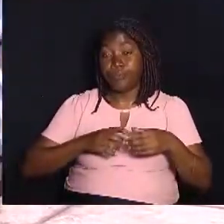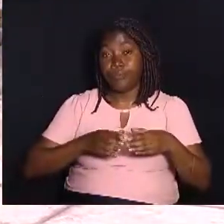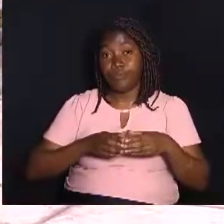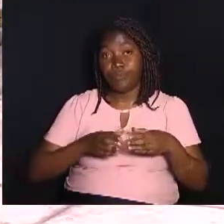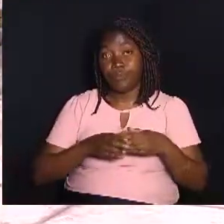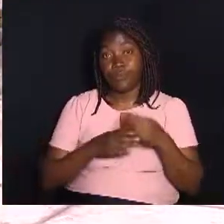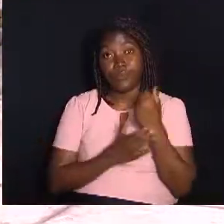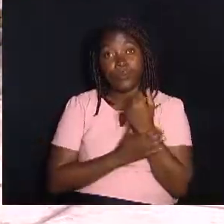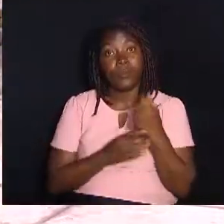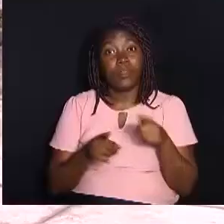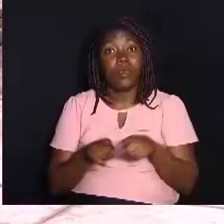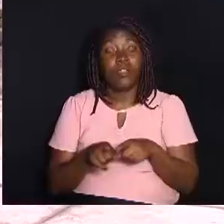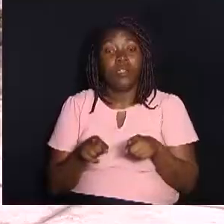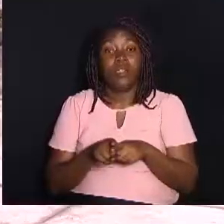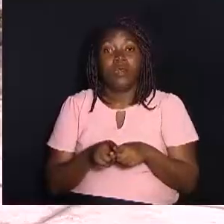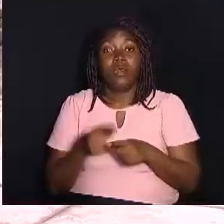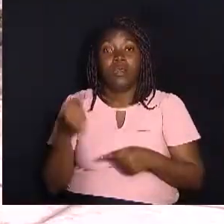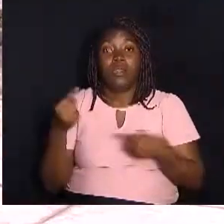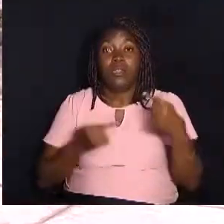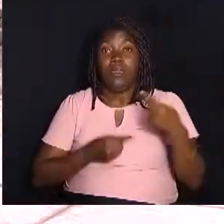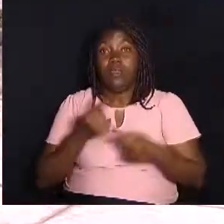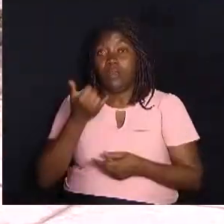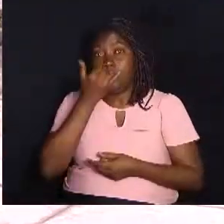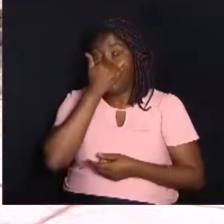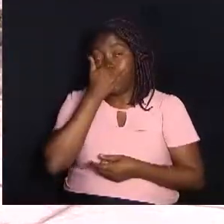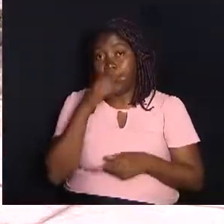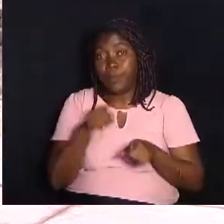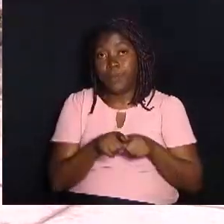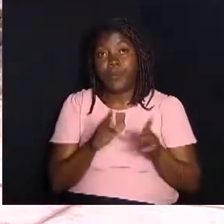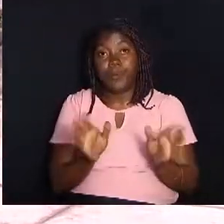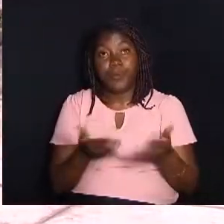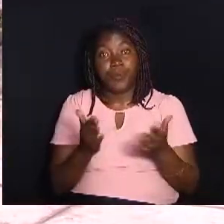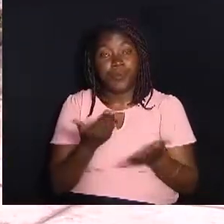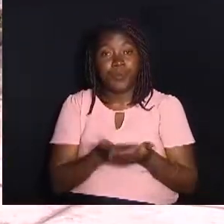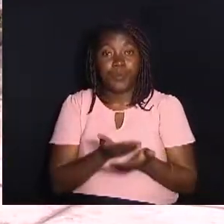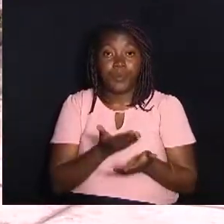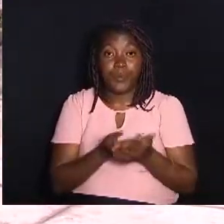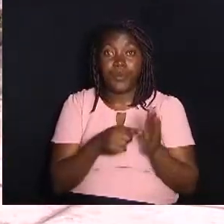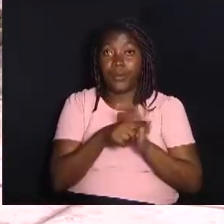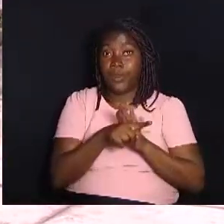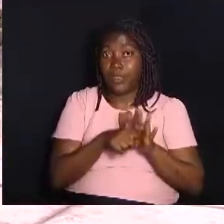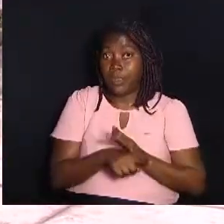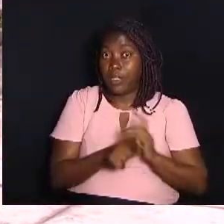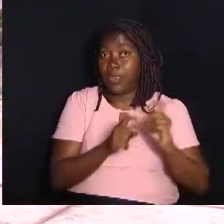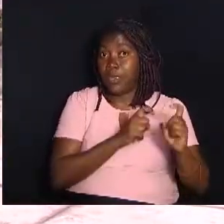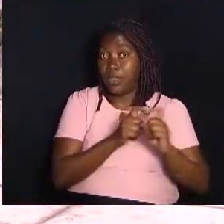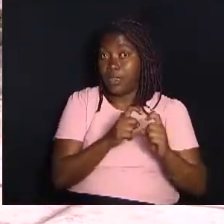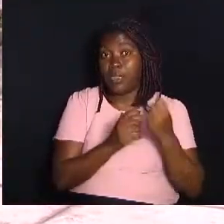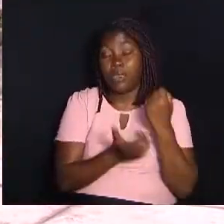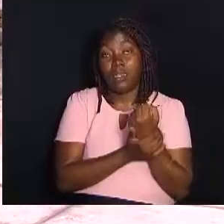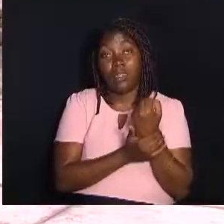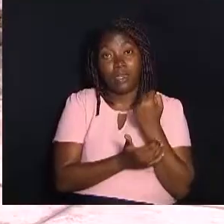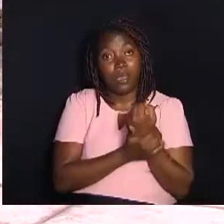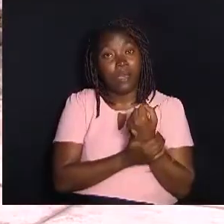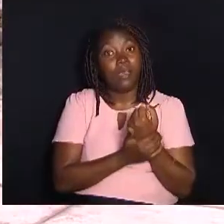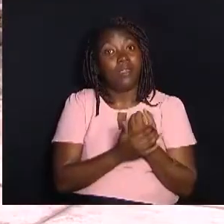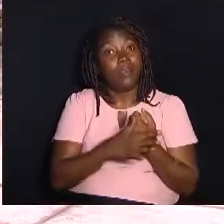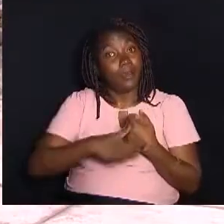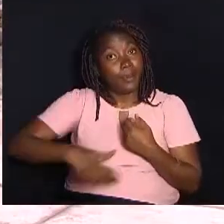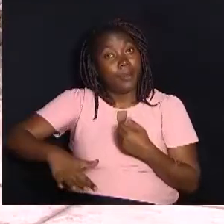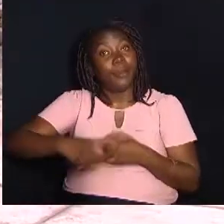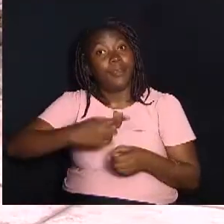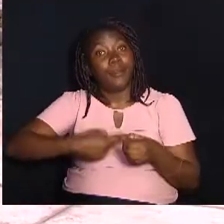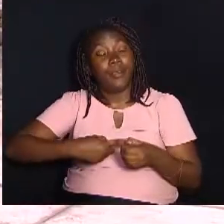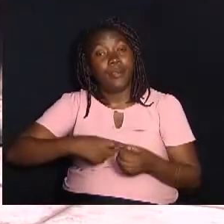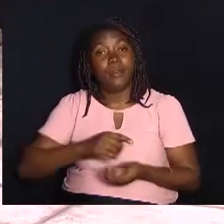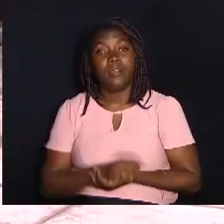órgãos de segurança e também no combate ao sinistro além de promover estudos pesquisas e debates que garantam a